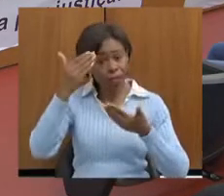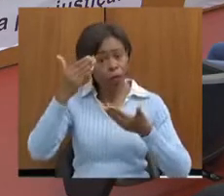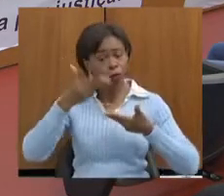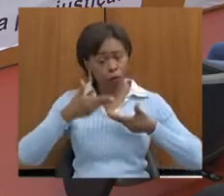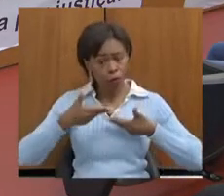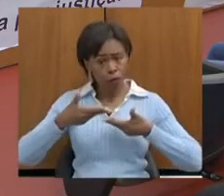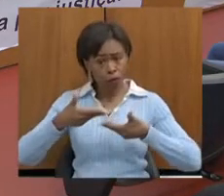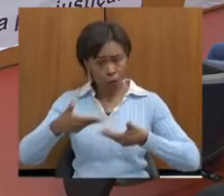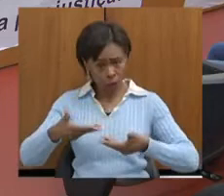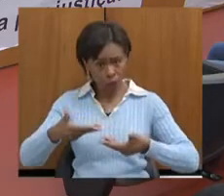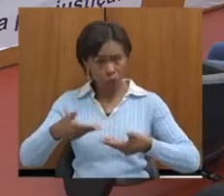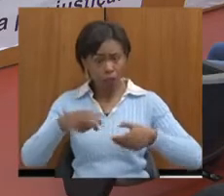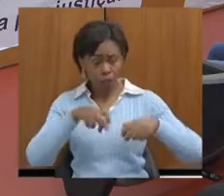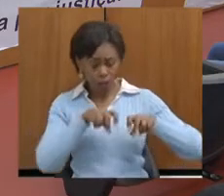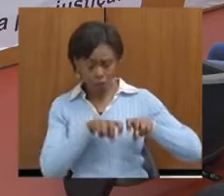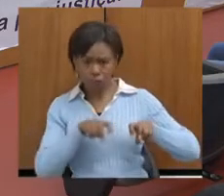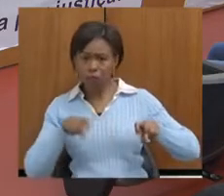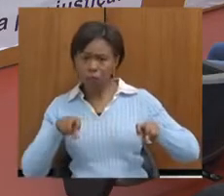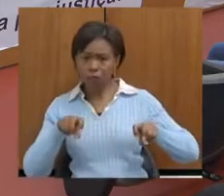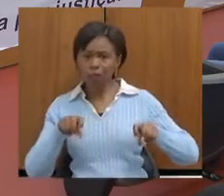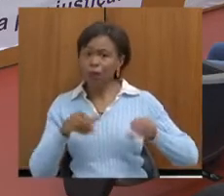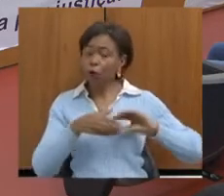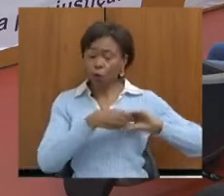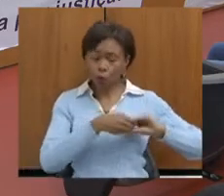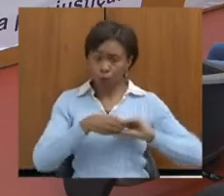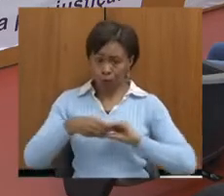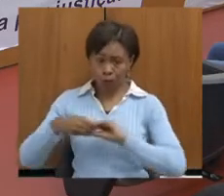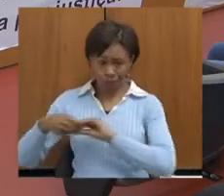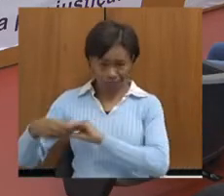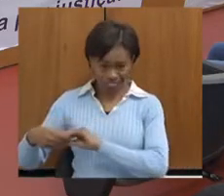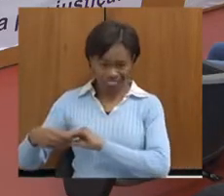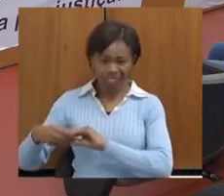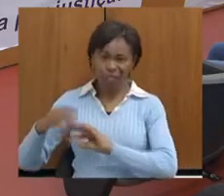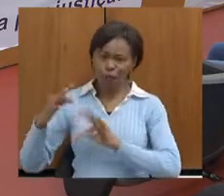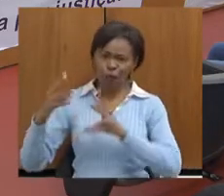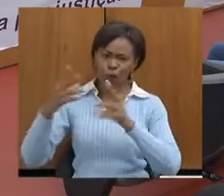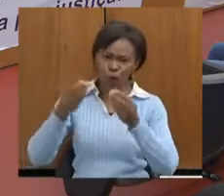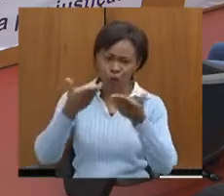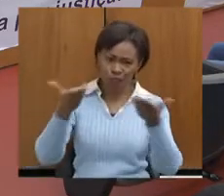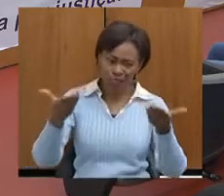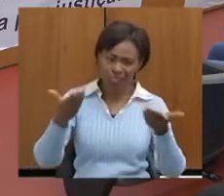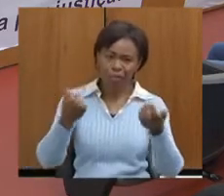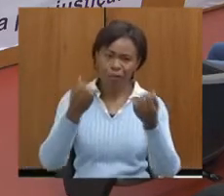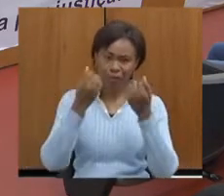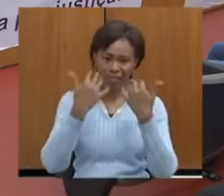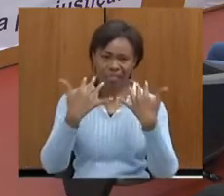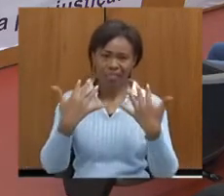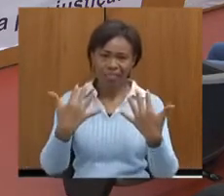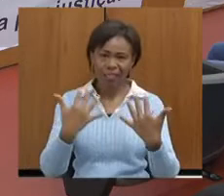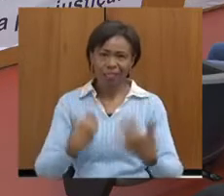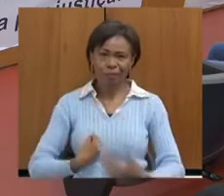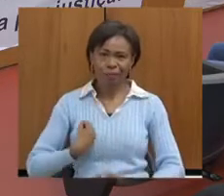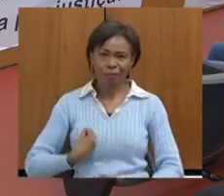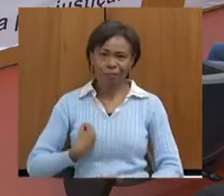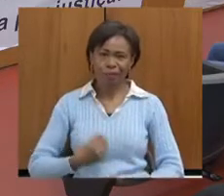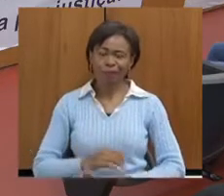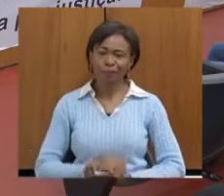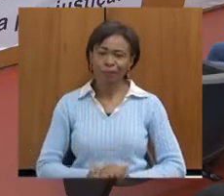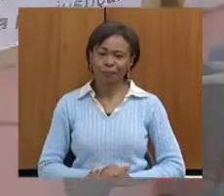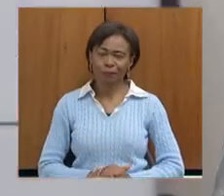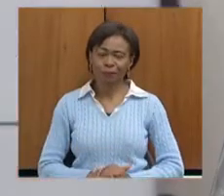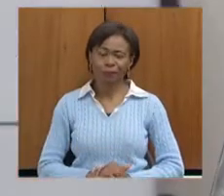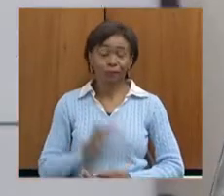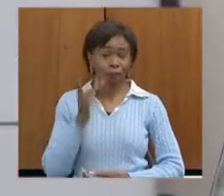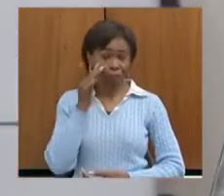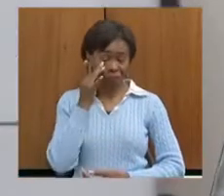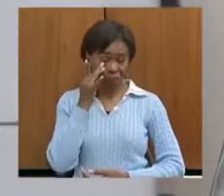para participar dessa mesa comprimento toda mesa cumprimento todo mundo aqui presente e um depoimento